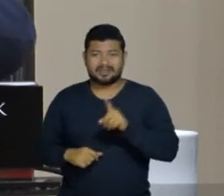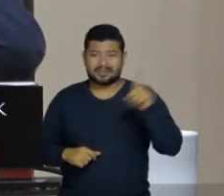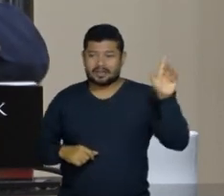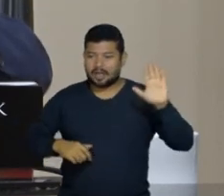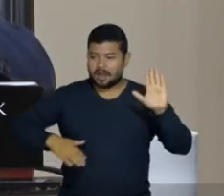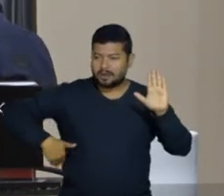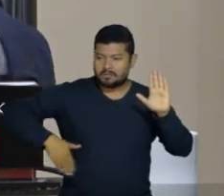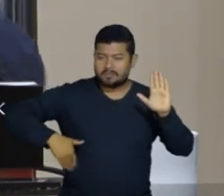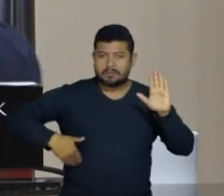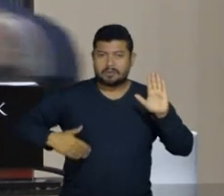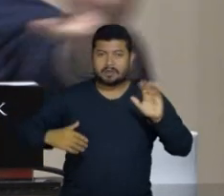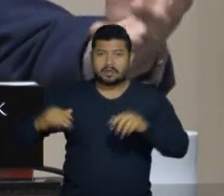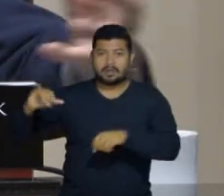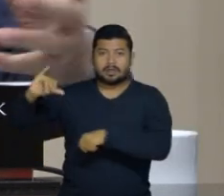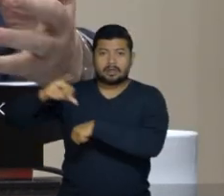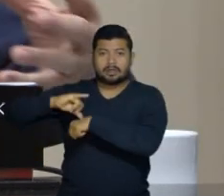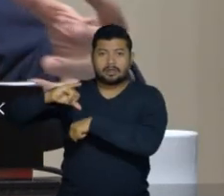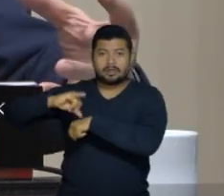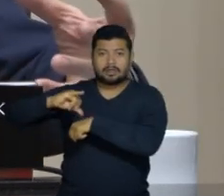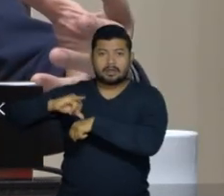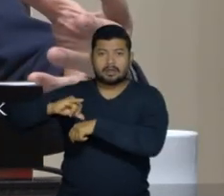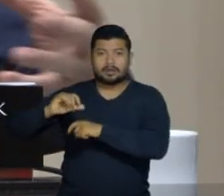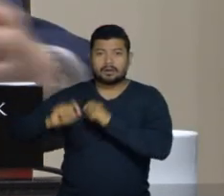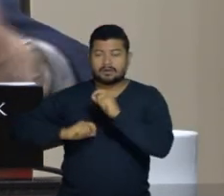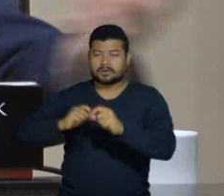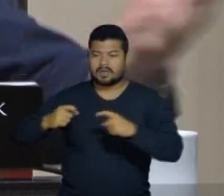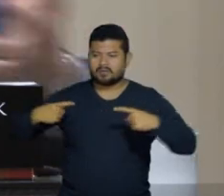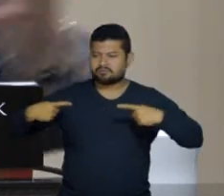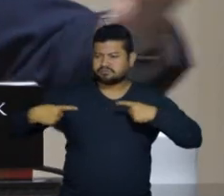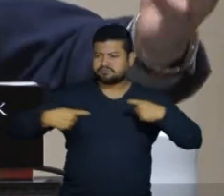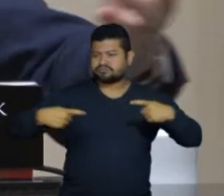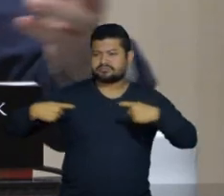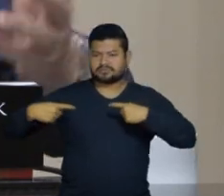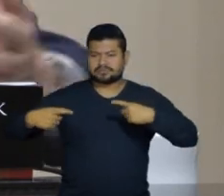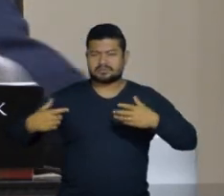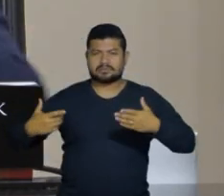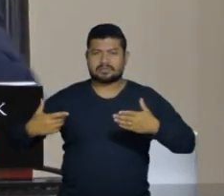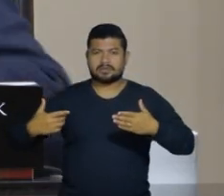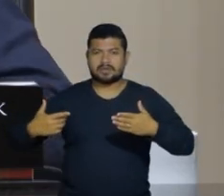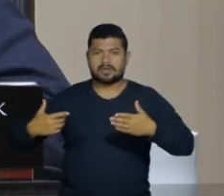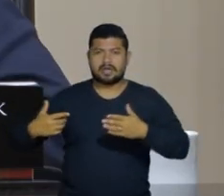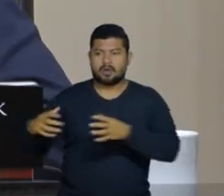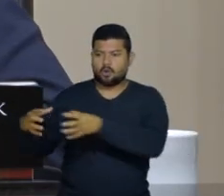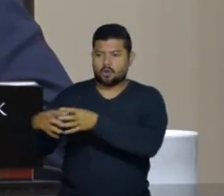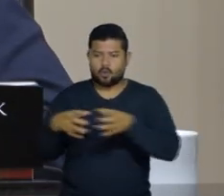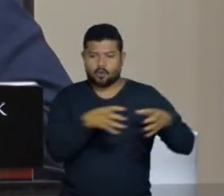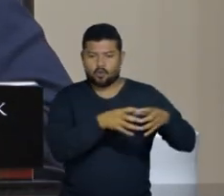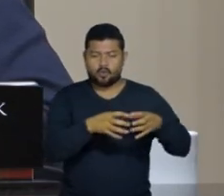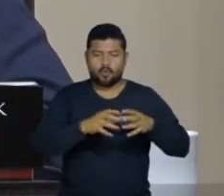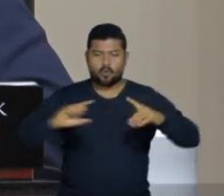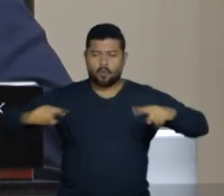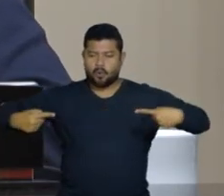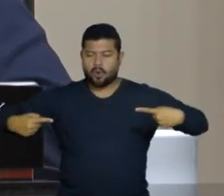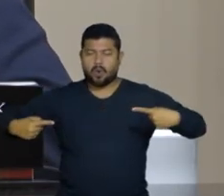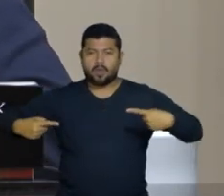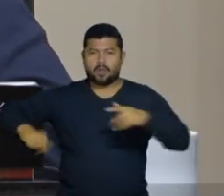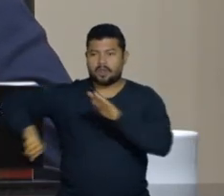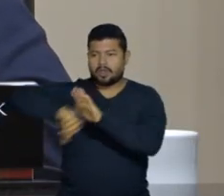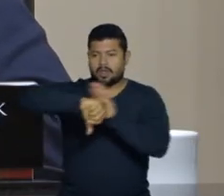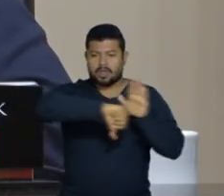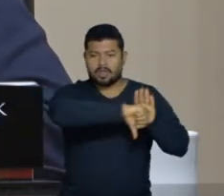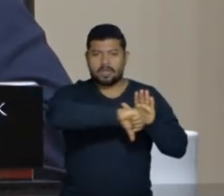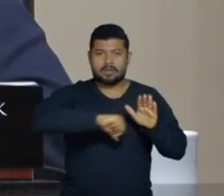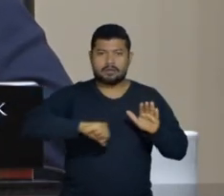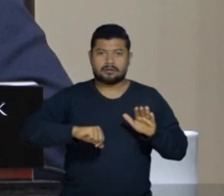centro, é briga de facção. Como é que hoje a gente tem a delegacia